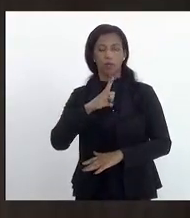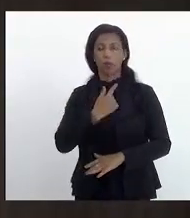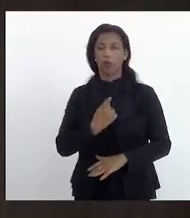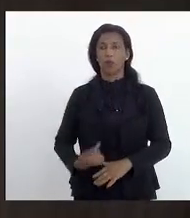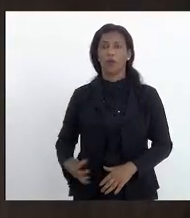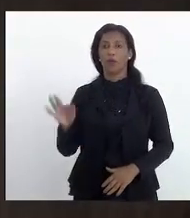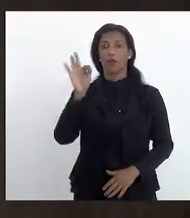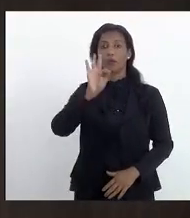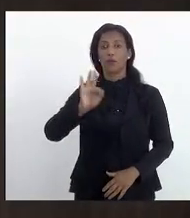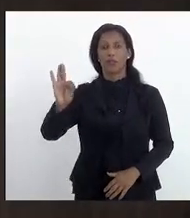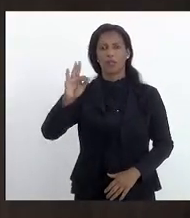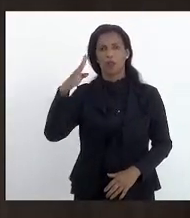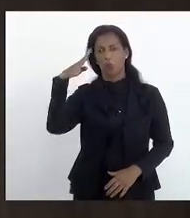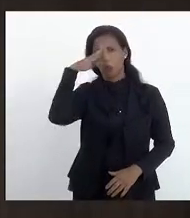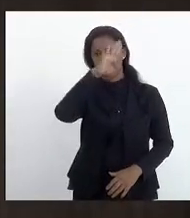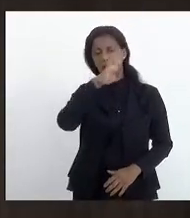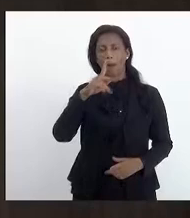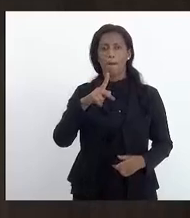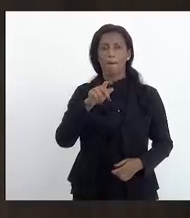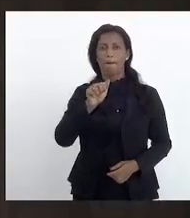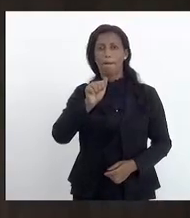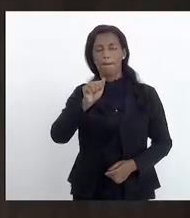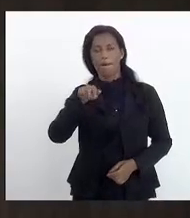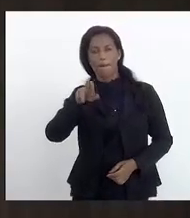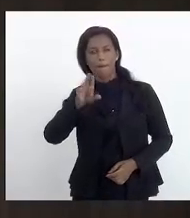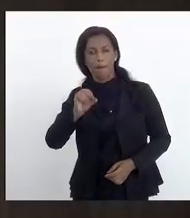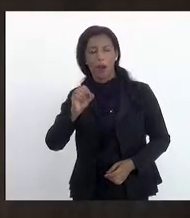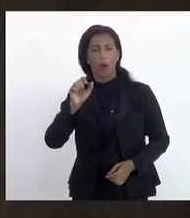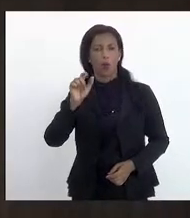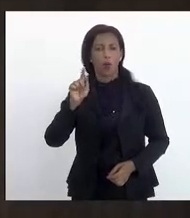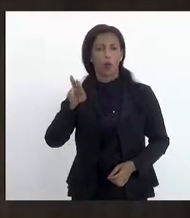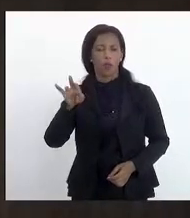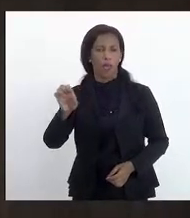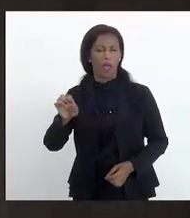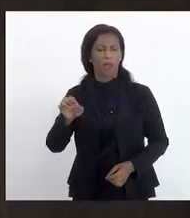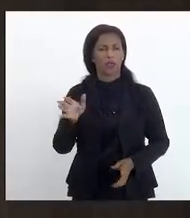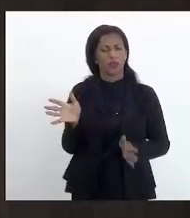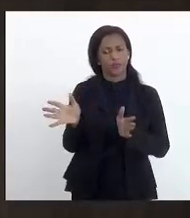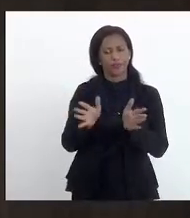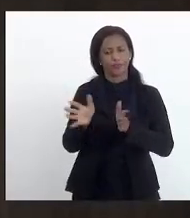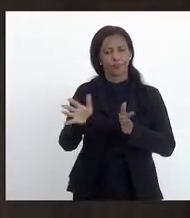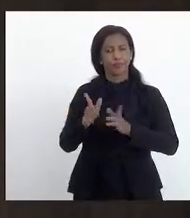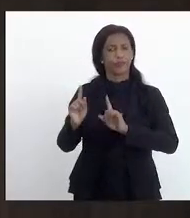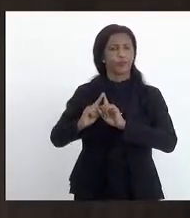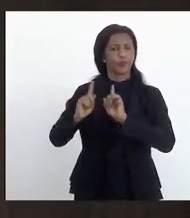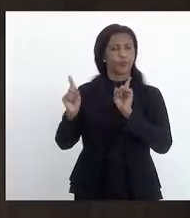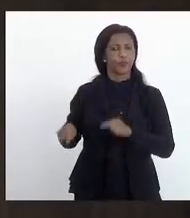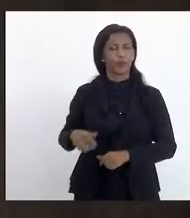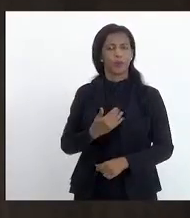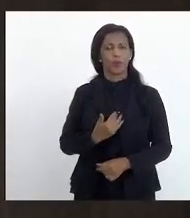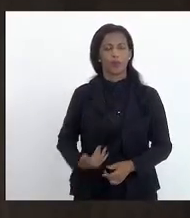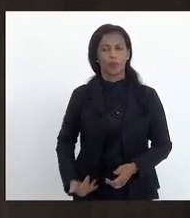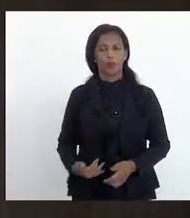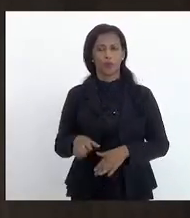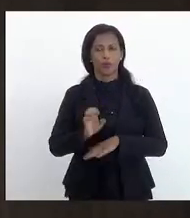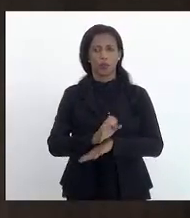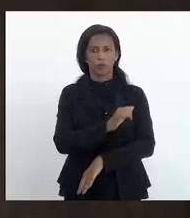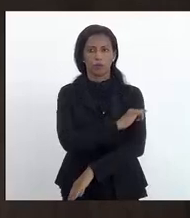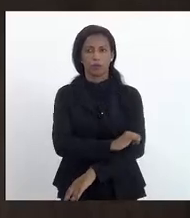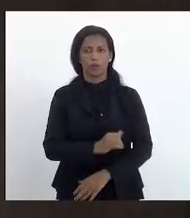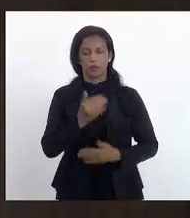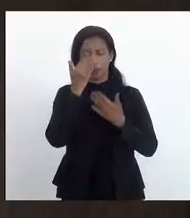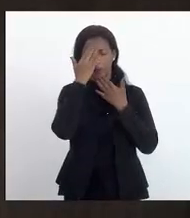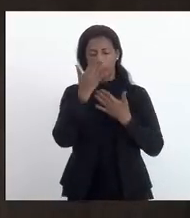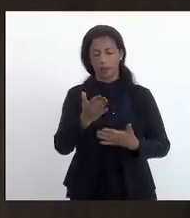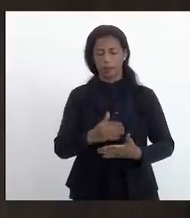federal, com o Bolsonaro, com Paulo Guedes, de inviabilizar a vida dos servidores e das servidoras do Estado do Rio de Janeiro.